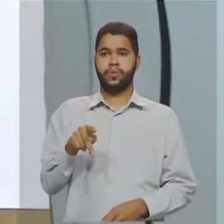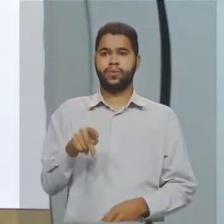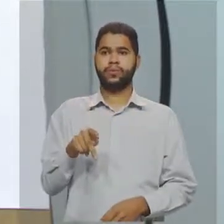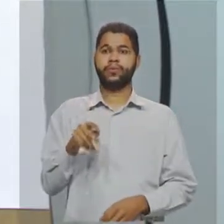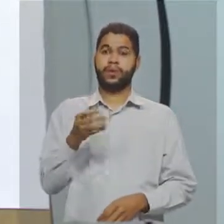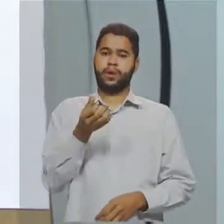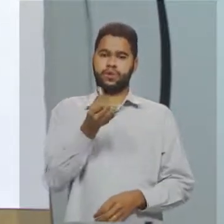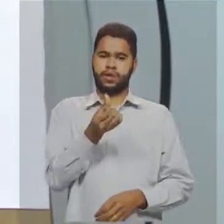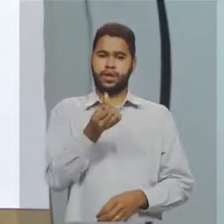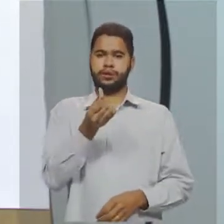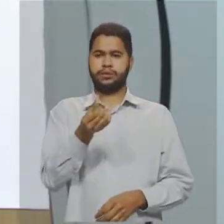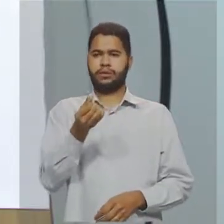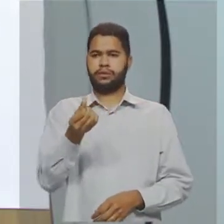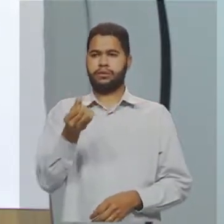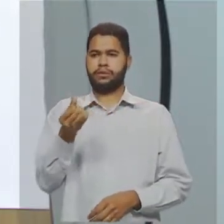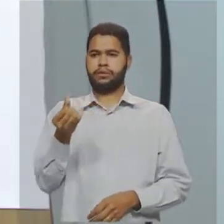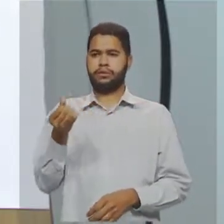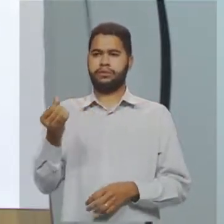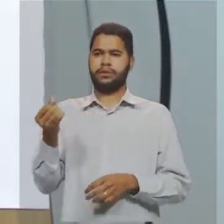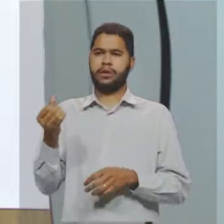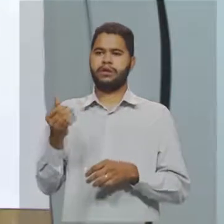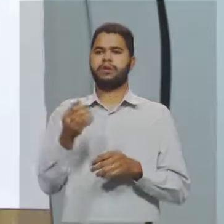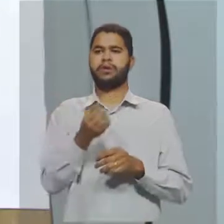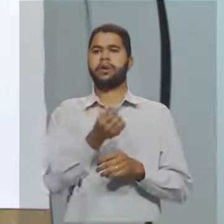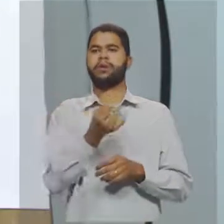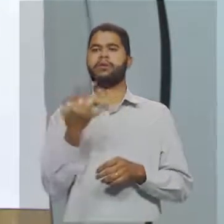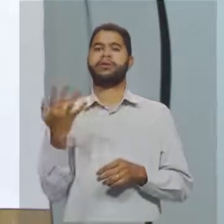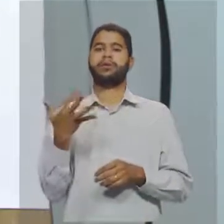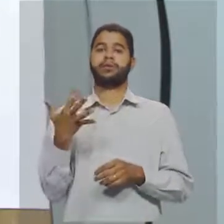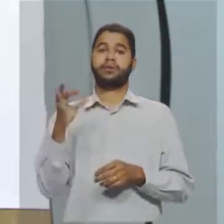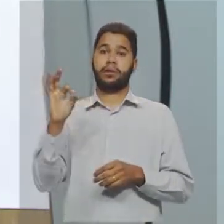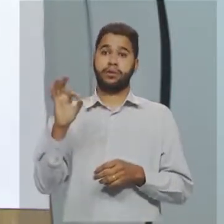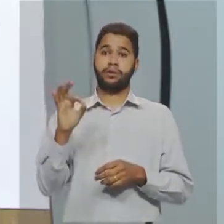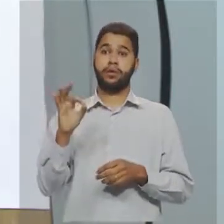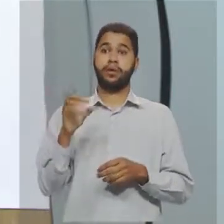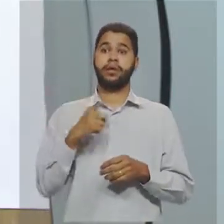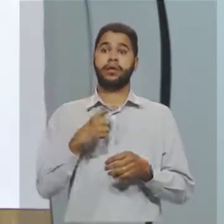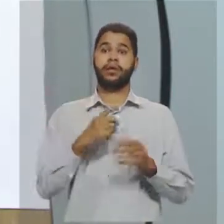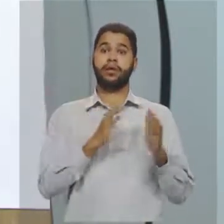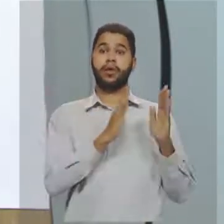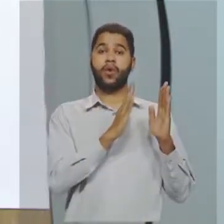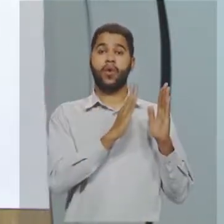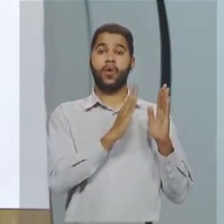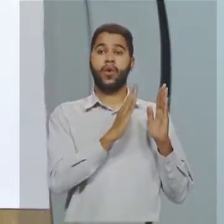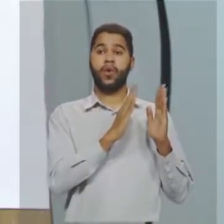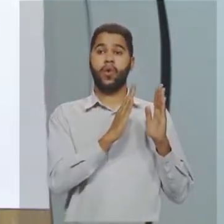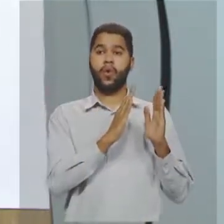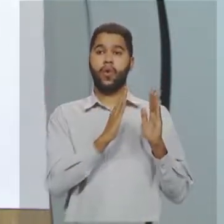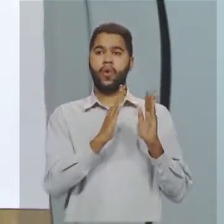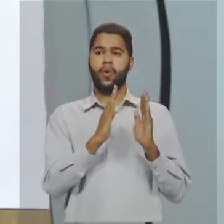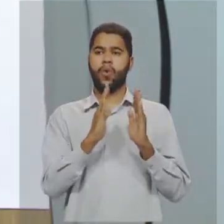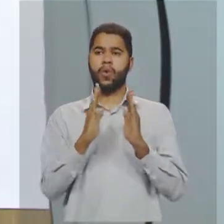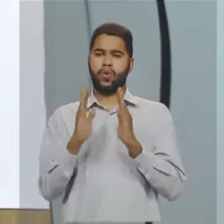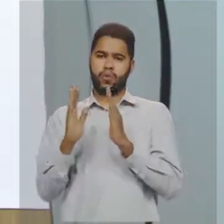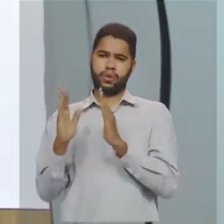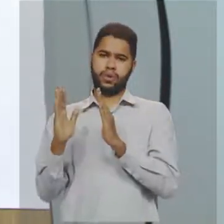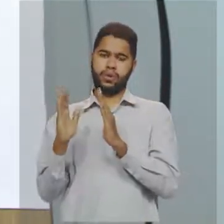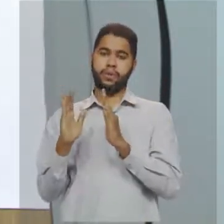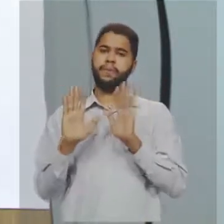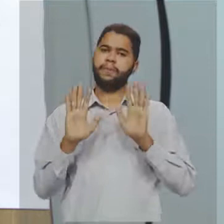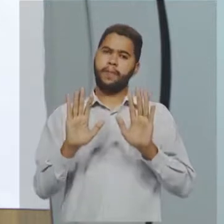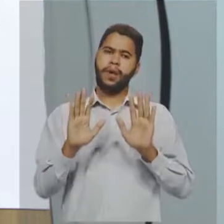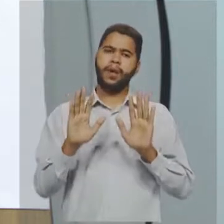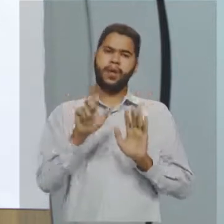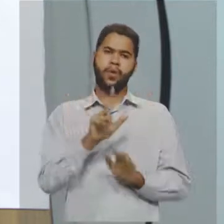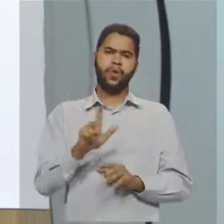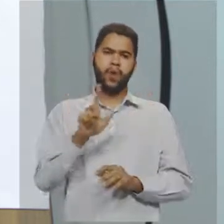vezes, né? Então, a gente tem que, primeira coisa, ordenar esses valores. Mas é lógico